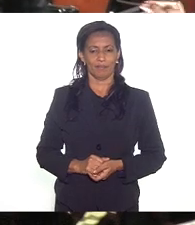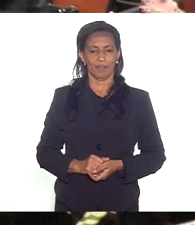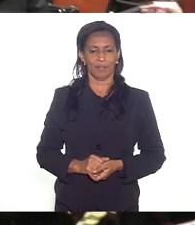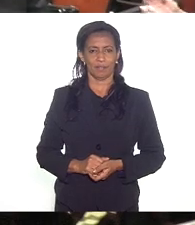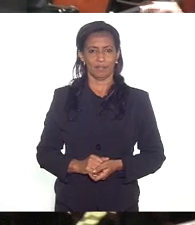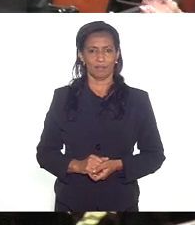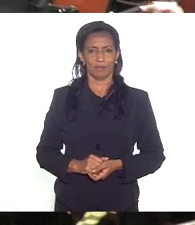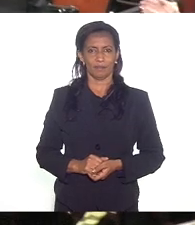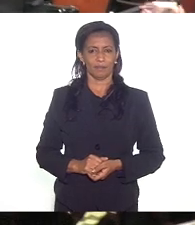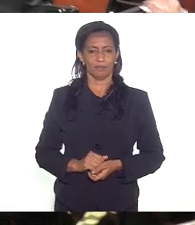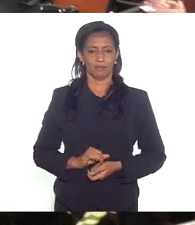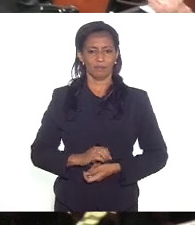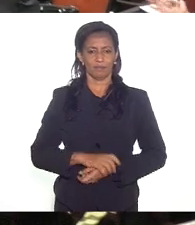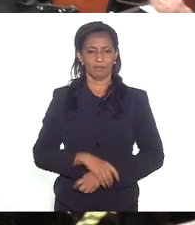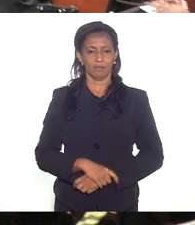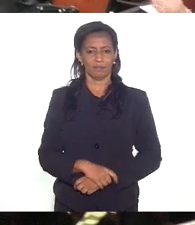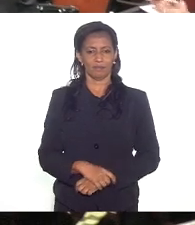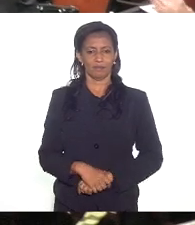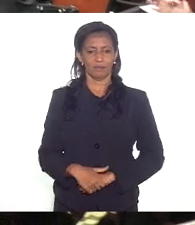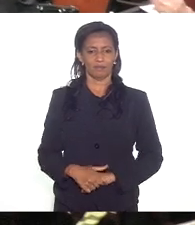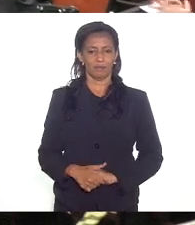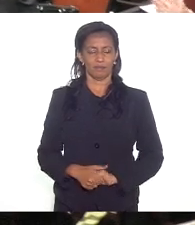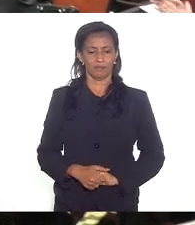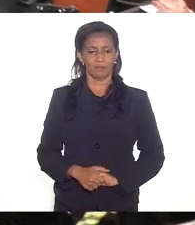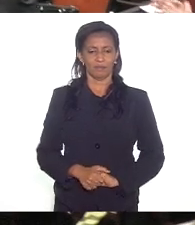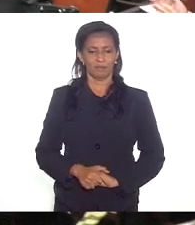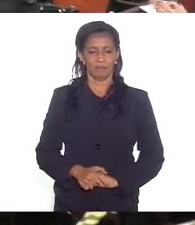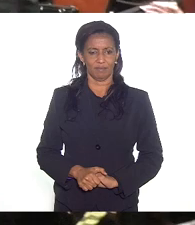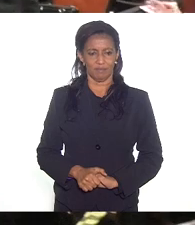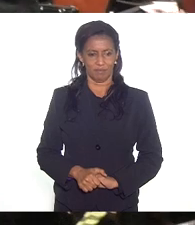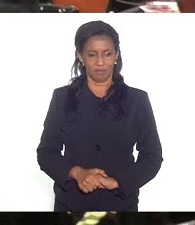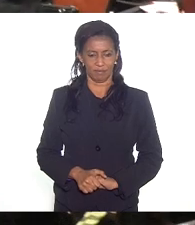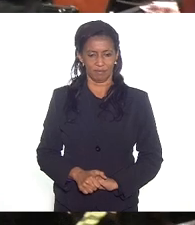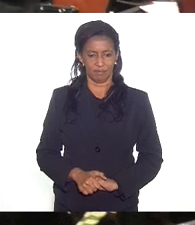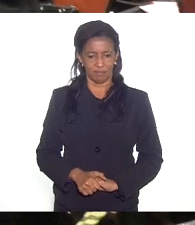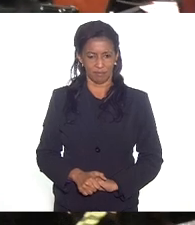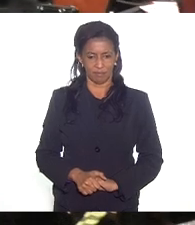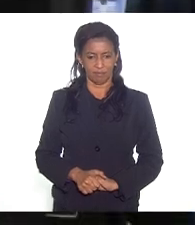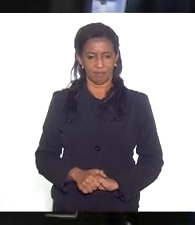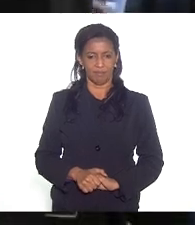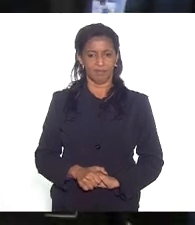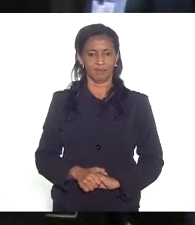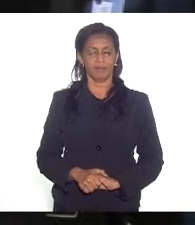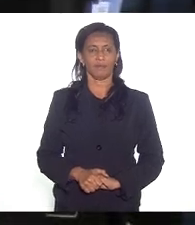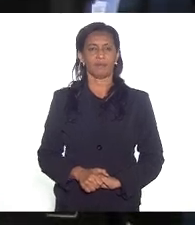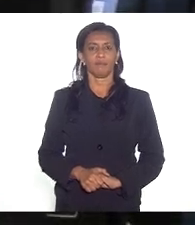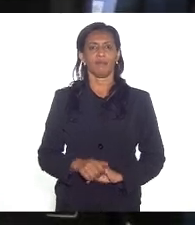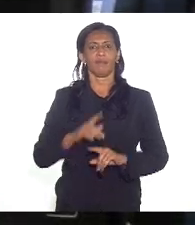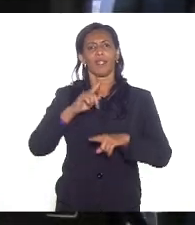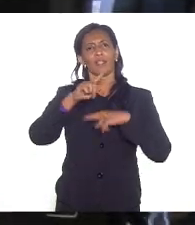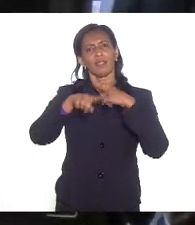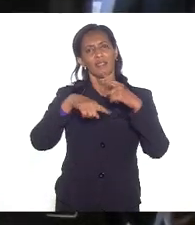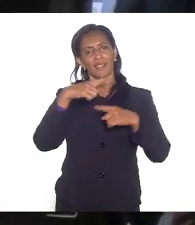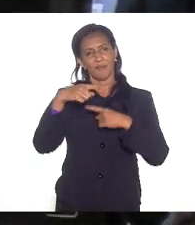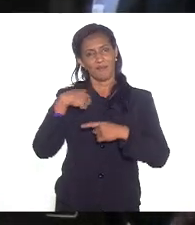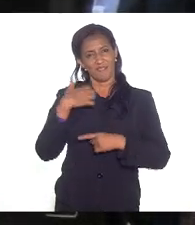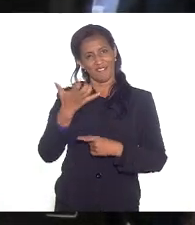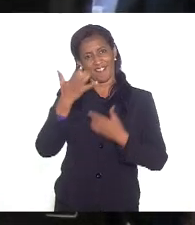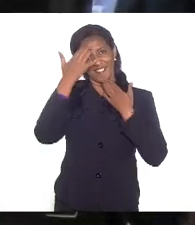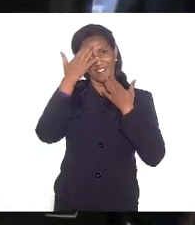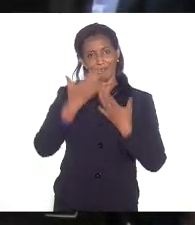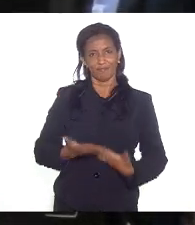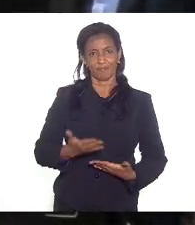E aí o presidente como o planeta depois agradecer a